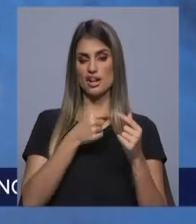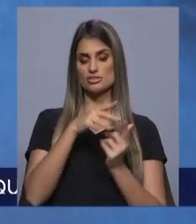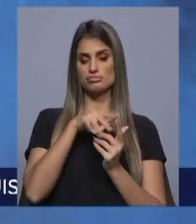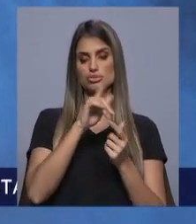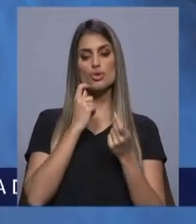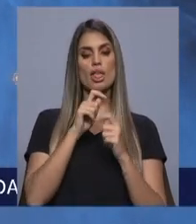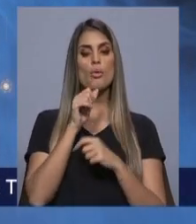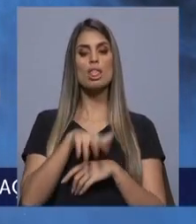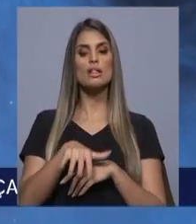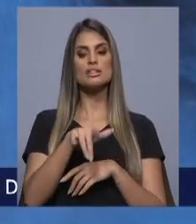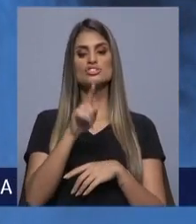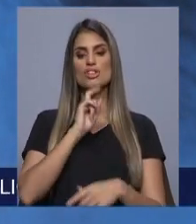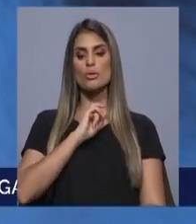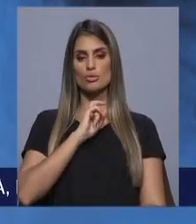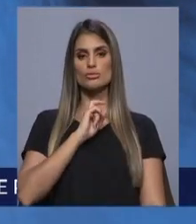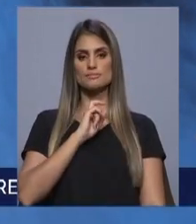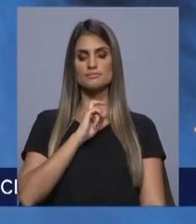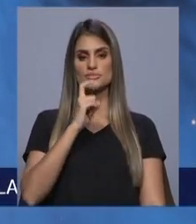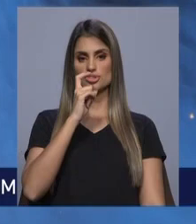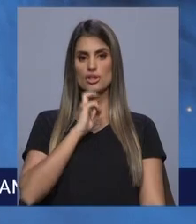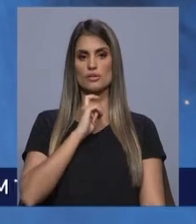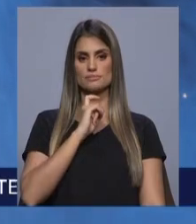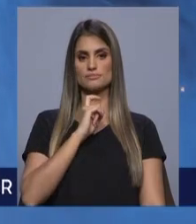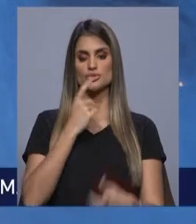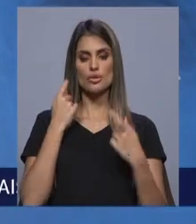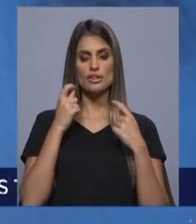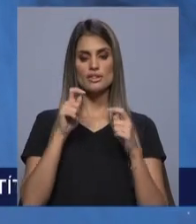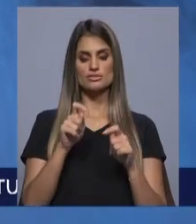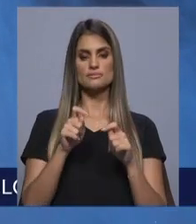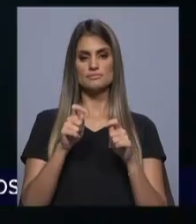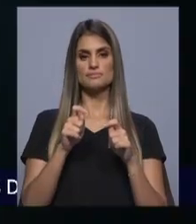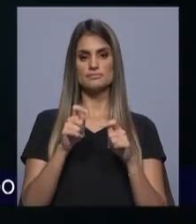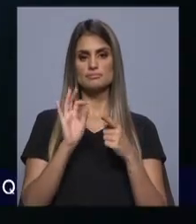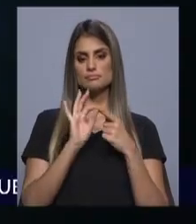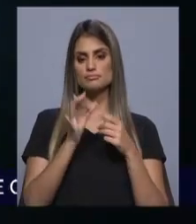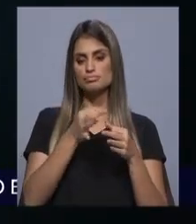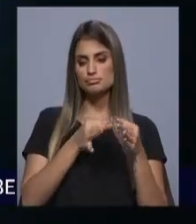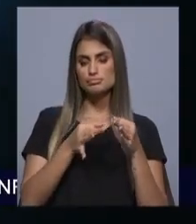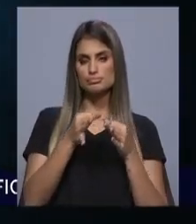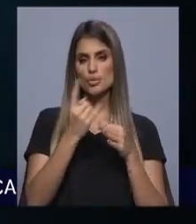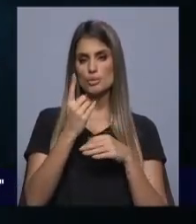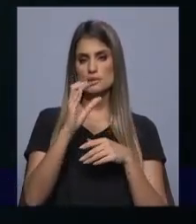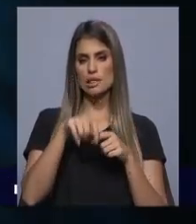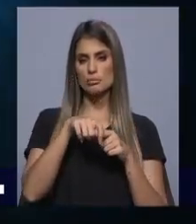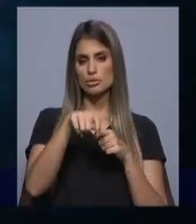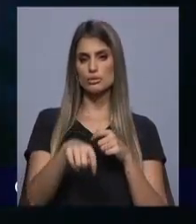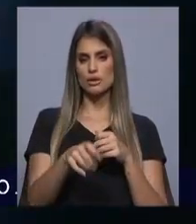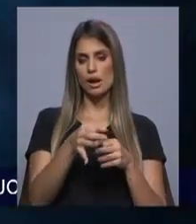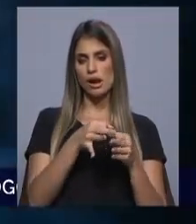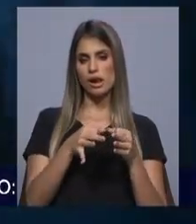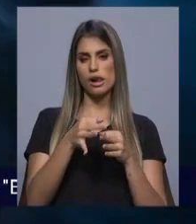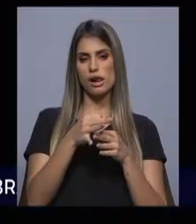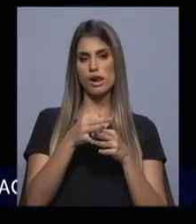Escondidas onde? Nestes gelos, escondidas provavelmente em partículas, olha, com cerca de 1 centímetro